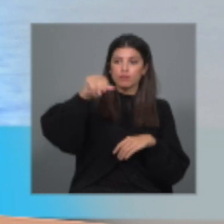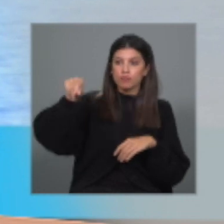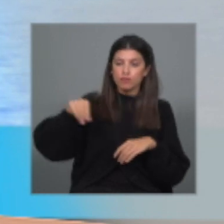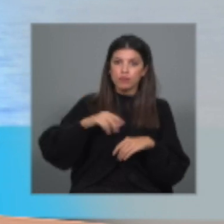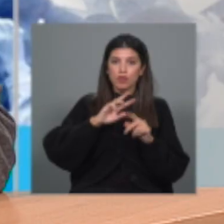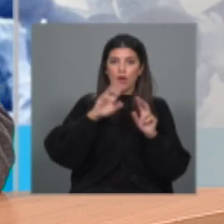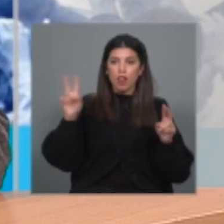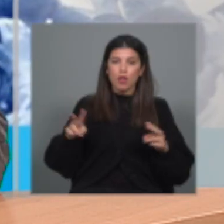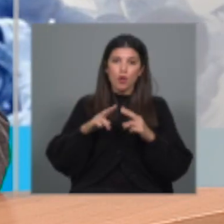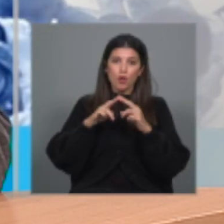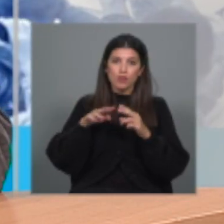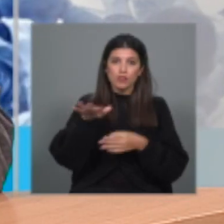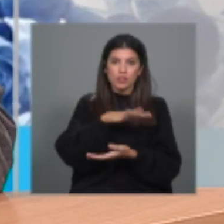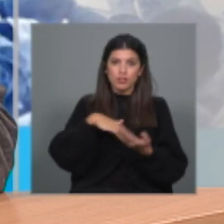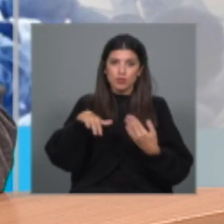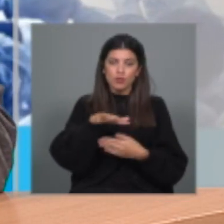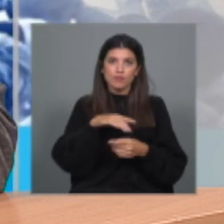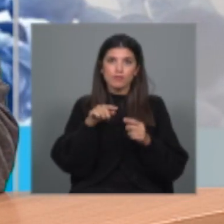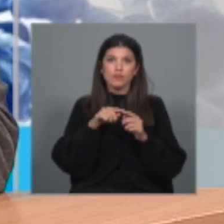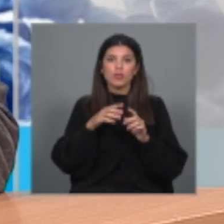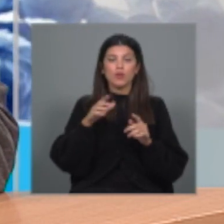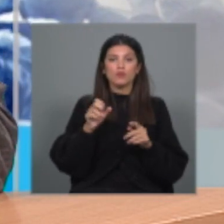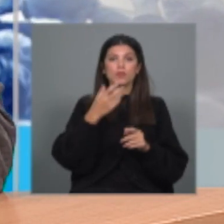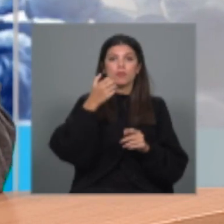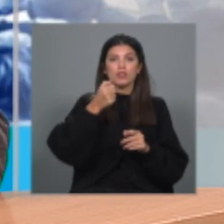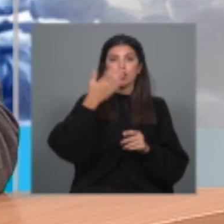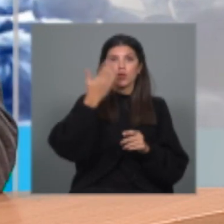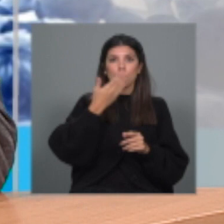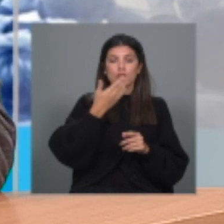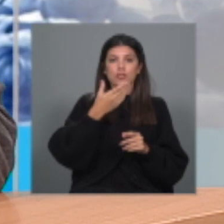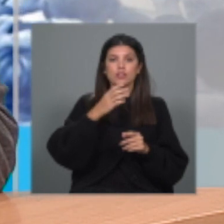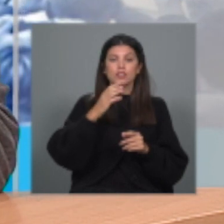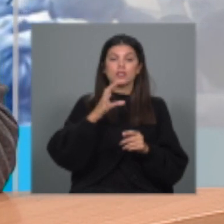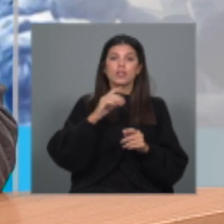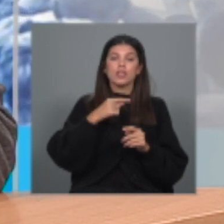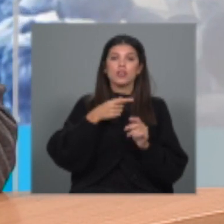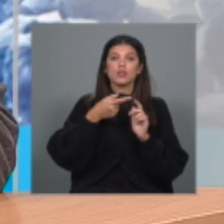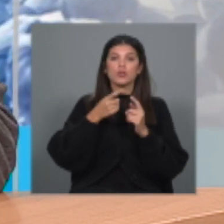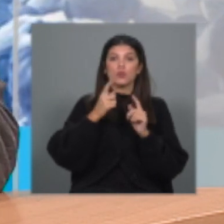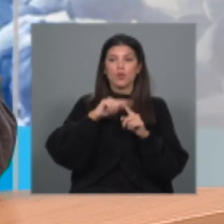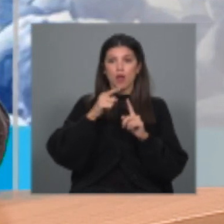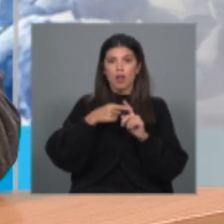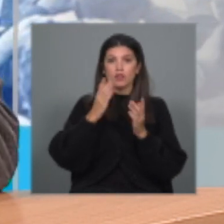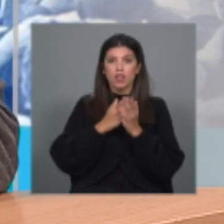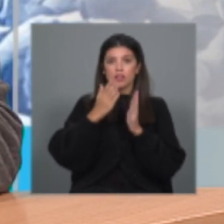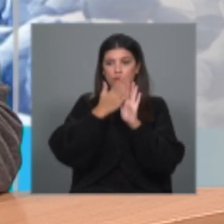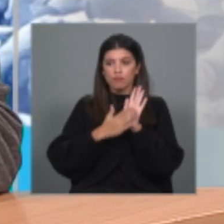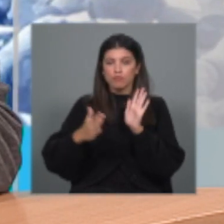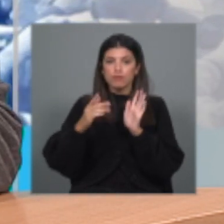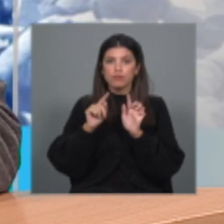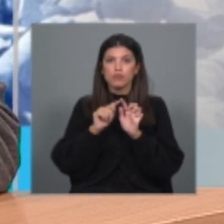diferentes contextos. Sim, por isso mesmo os primeiros 14 dias dentro do recomeço do ano nós tivemos mais